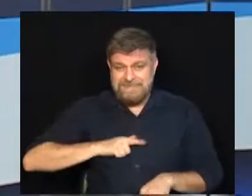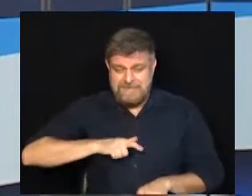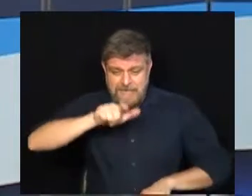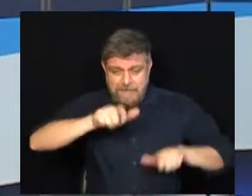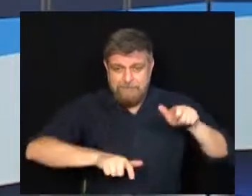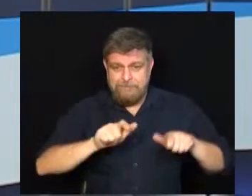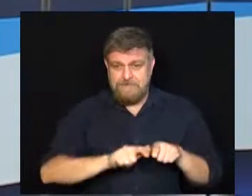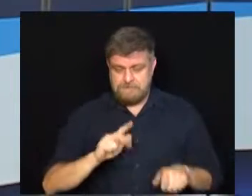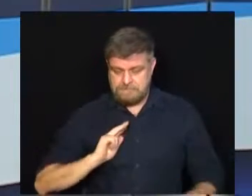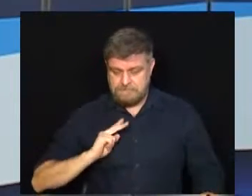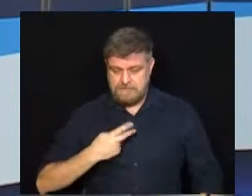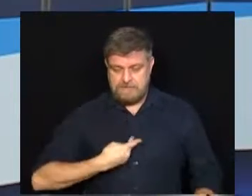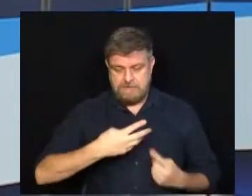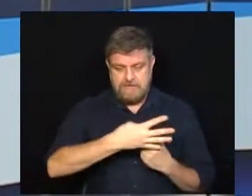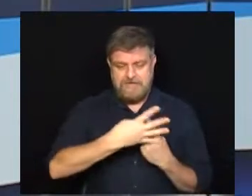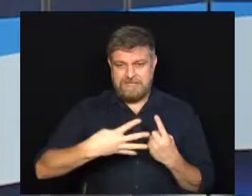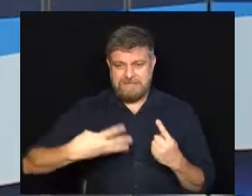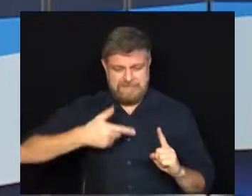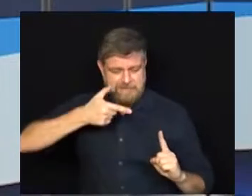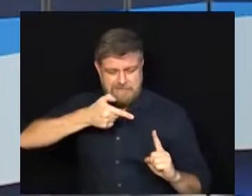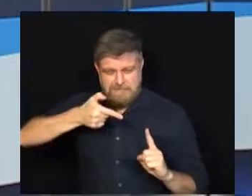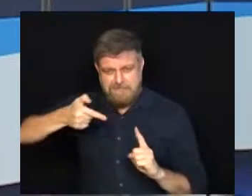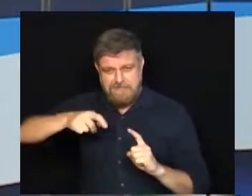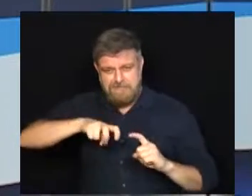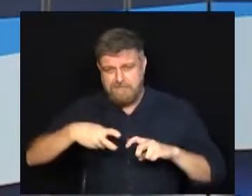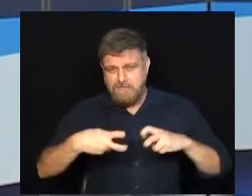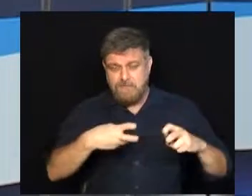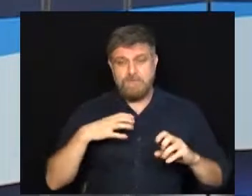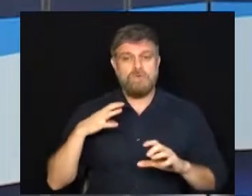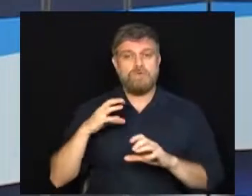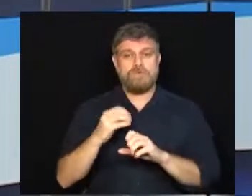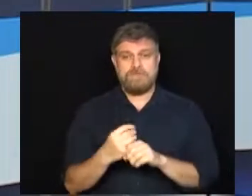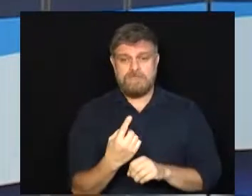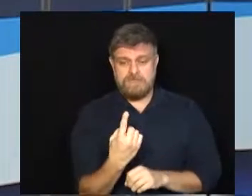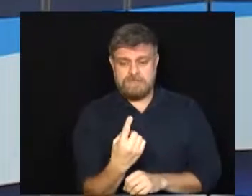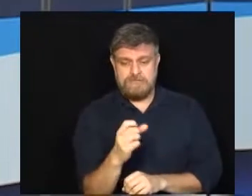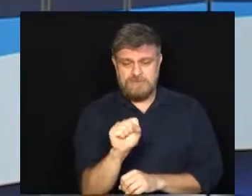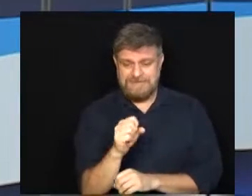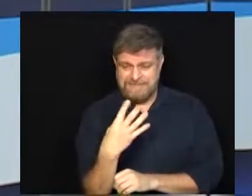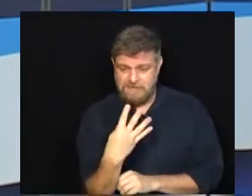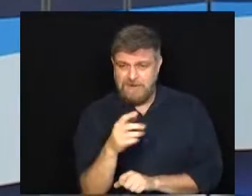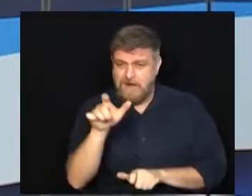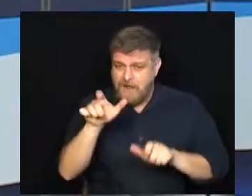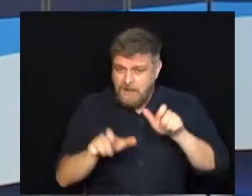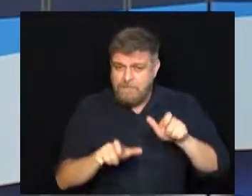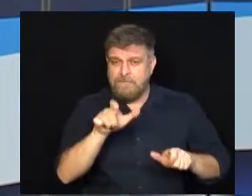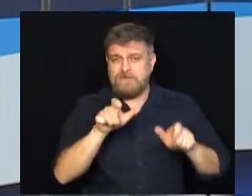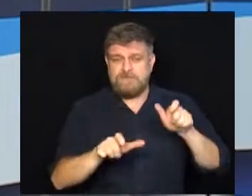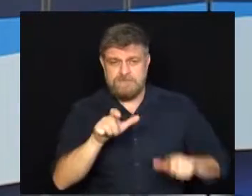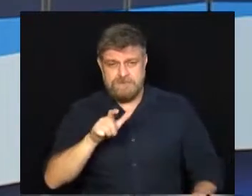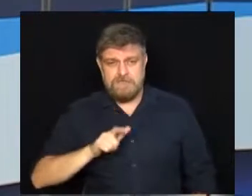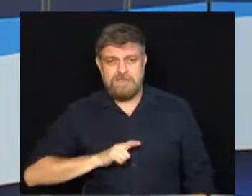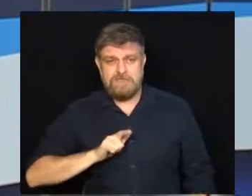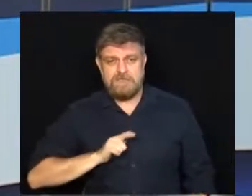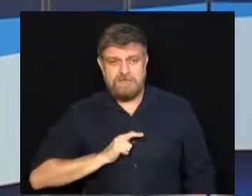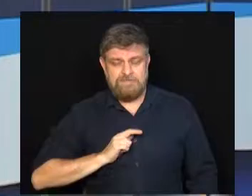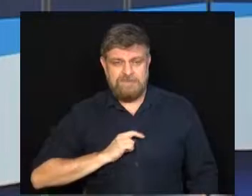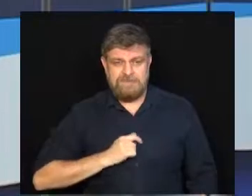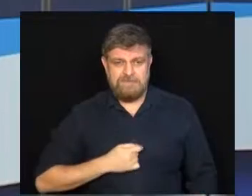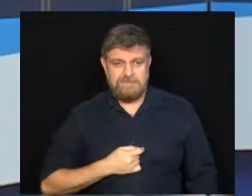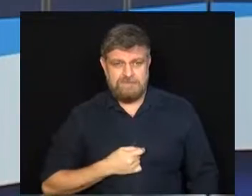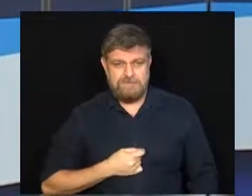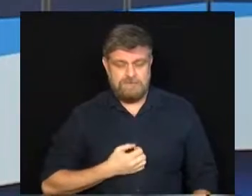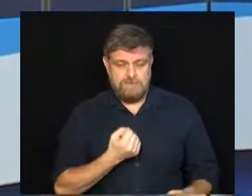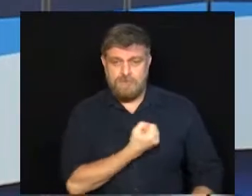média. Nós temos aí notícias de 184 registros que foram lançados no mapa de assassinatos